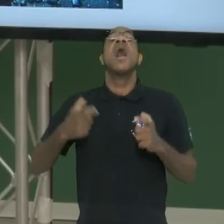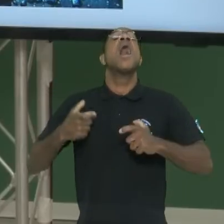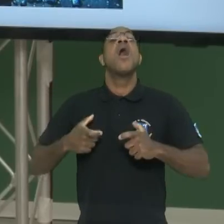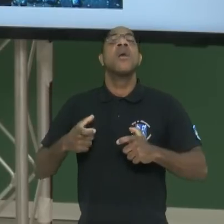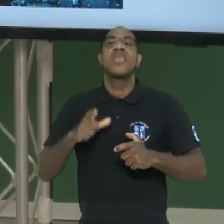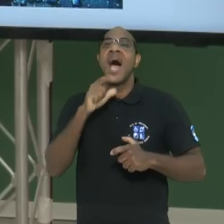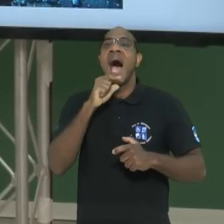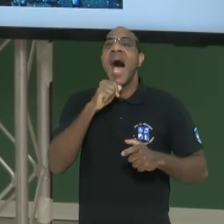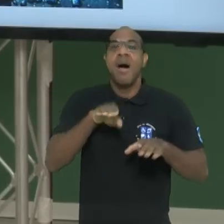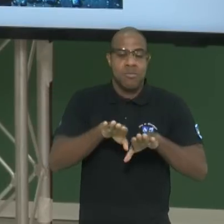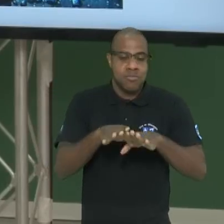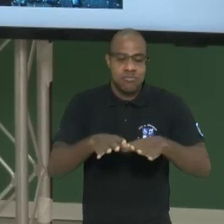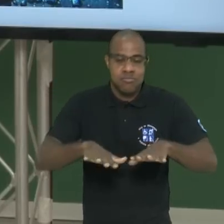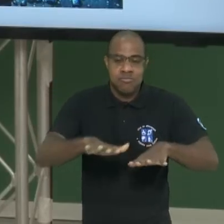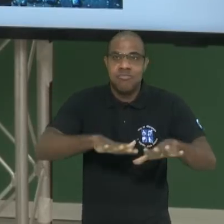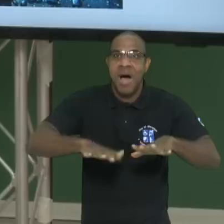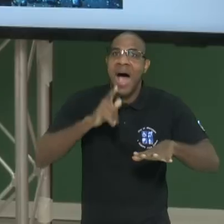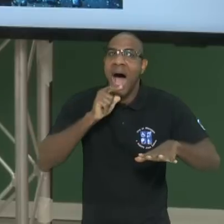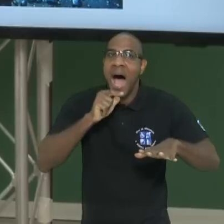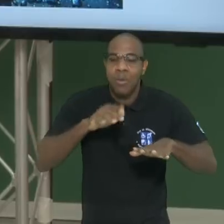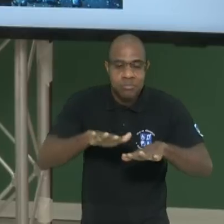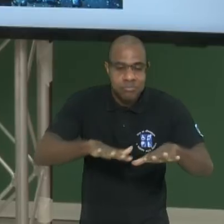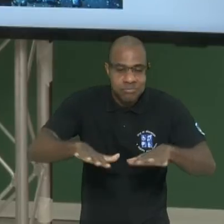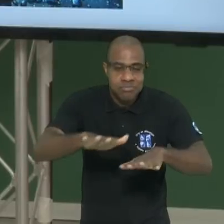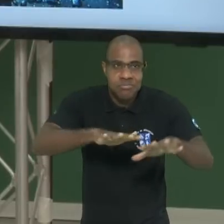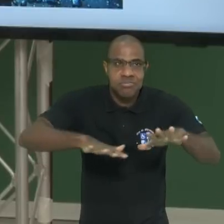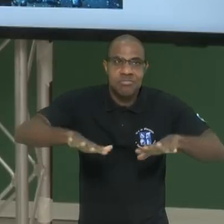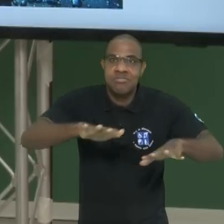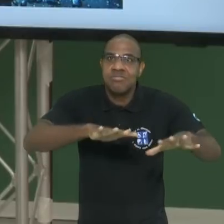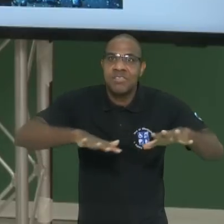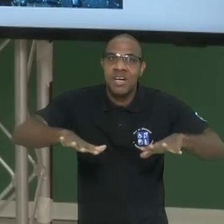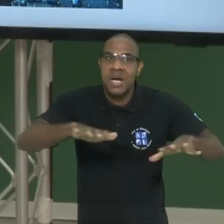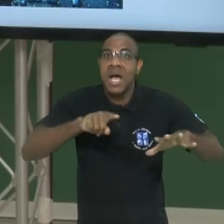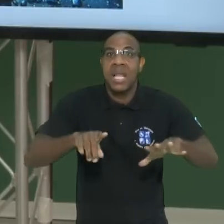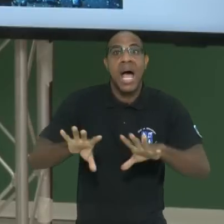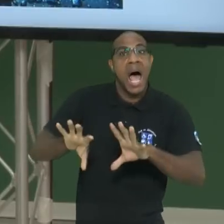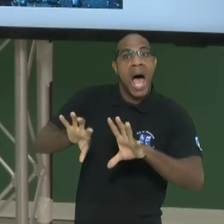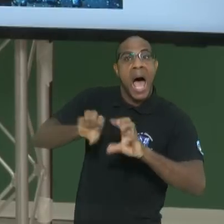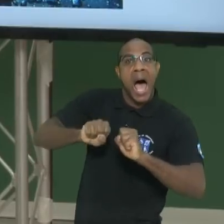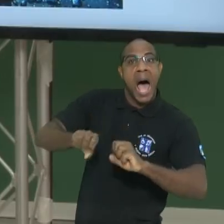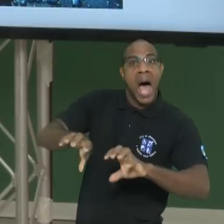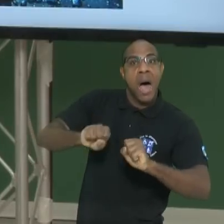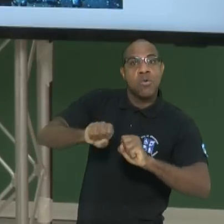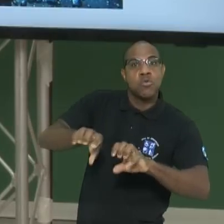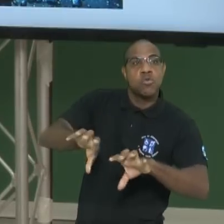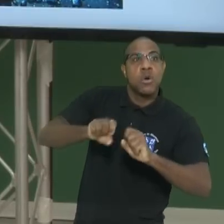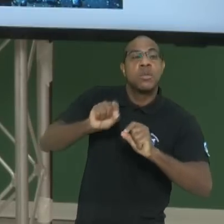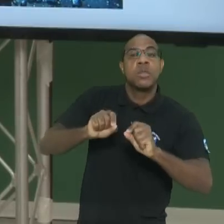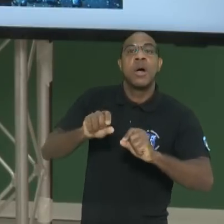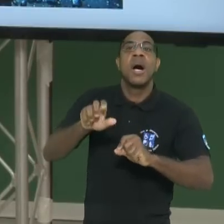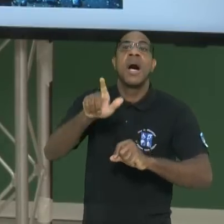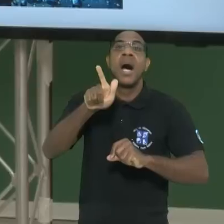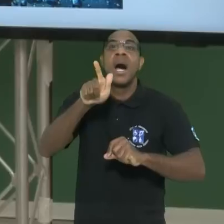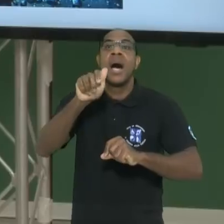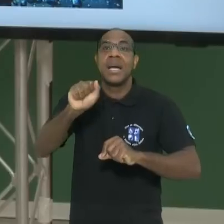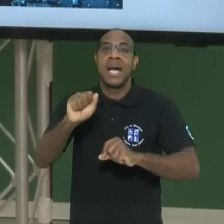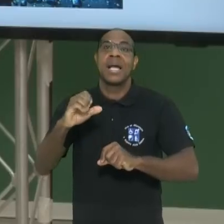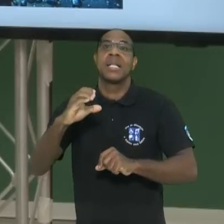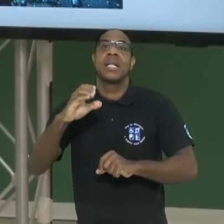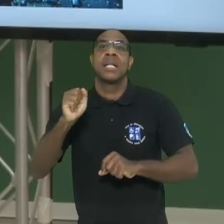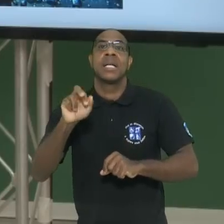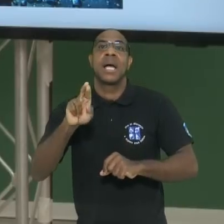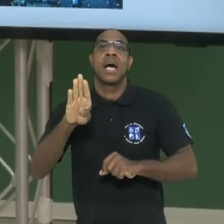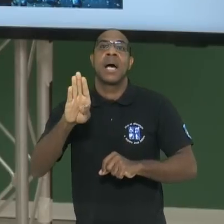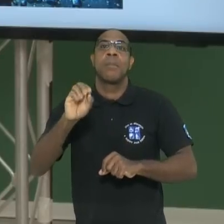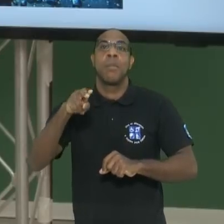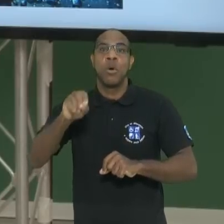quanto de água salgada. Elas absorvem o gás carbônico, absorvem a água, batem tudo isso no seu